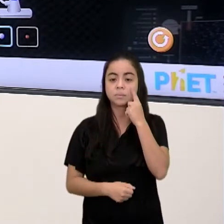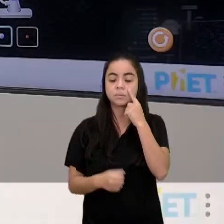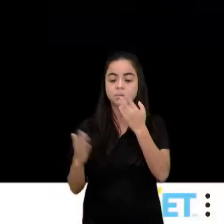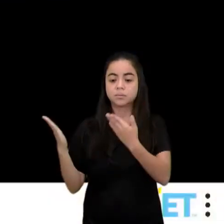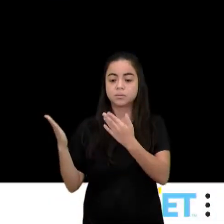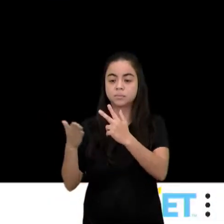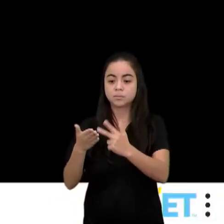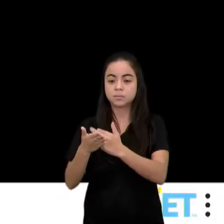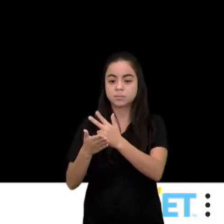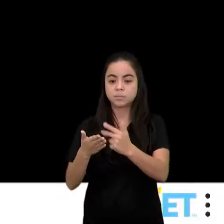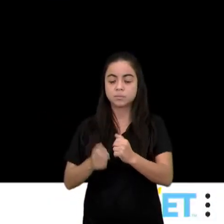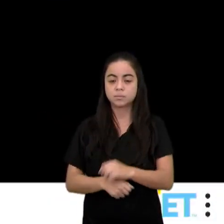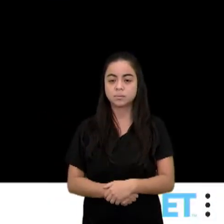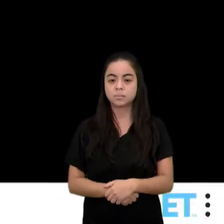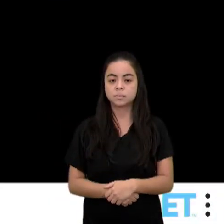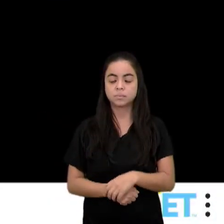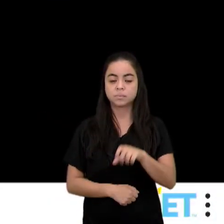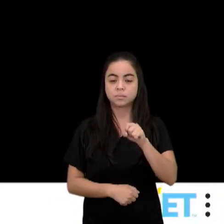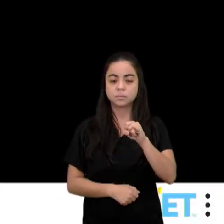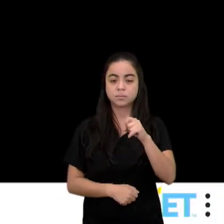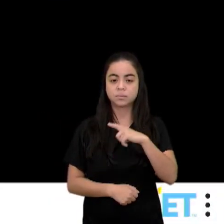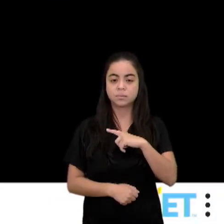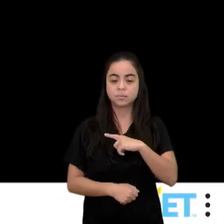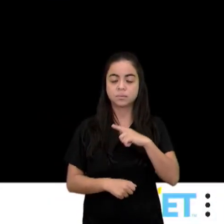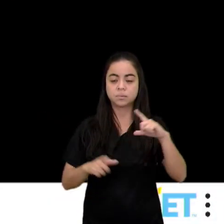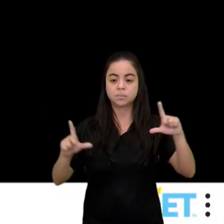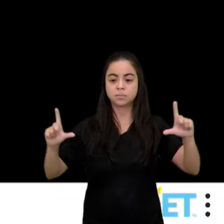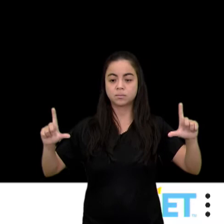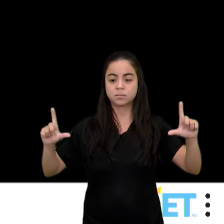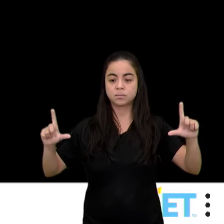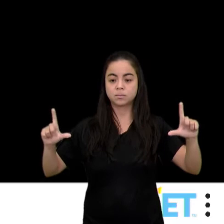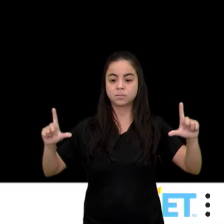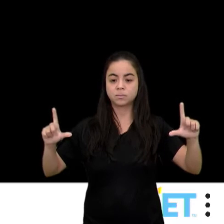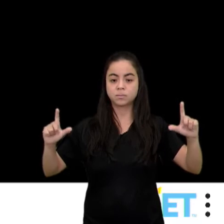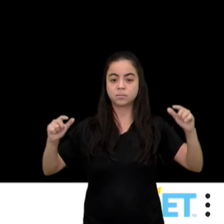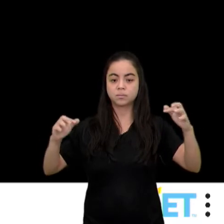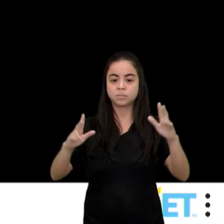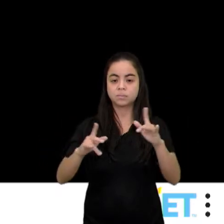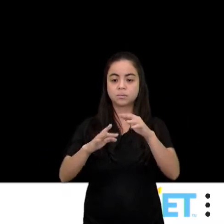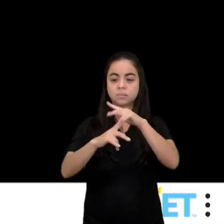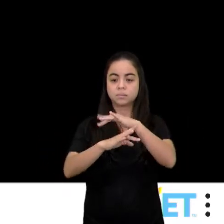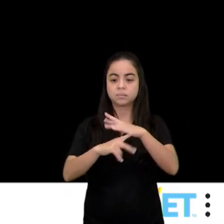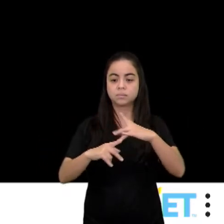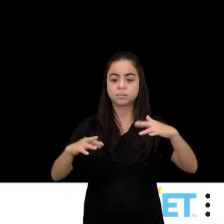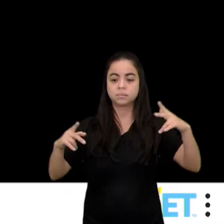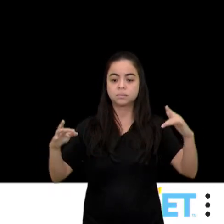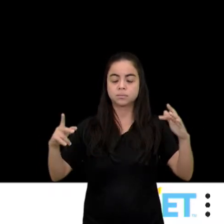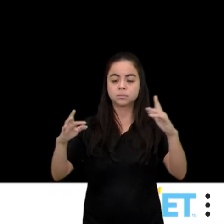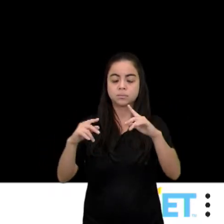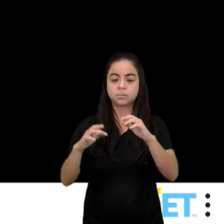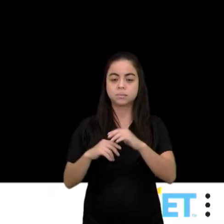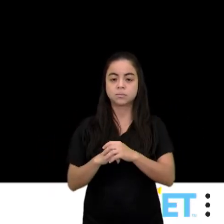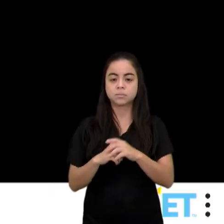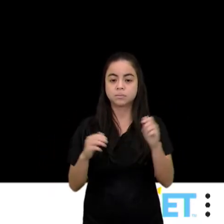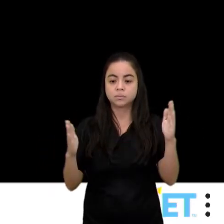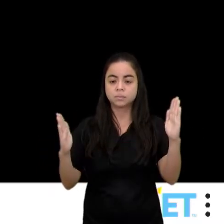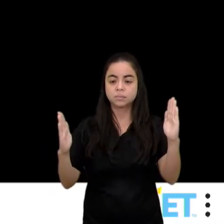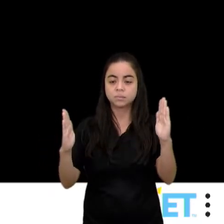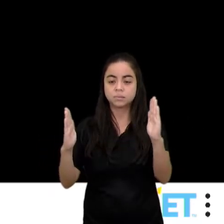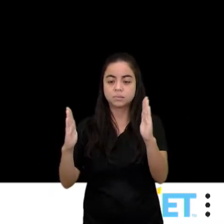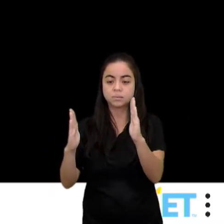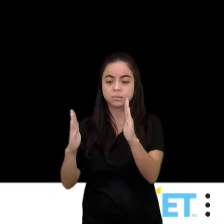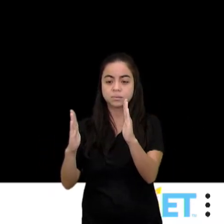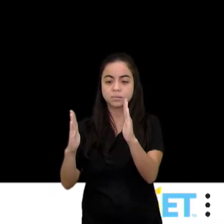ó. Quando você tem um volume muito grande, olha como as bolinhas se movimentam, né? Quando você mexe no volume, quando